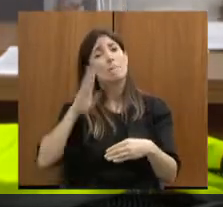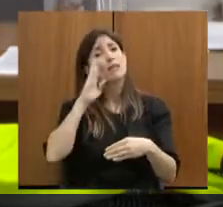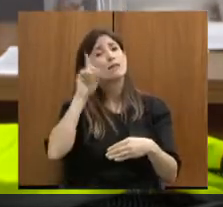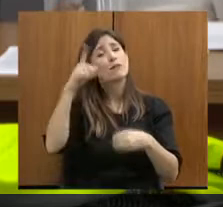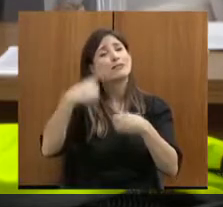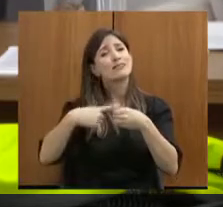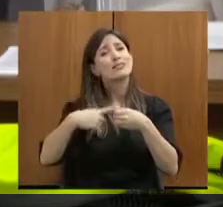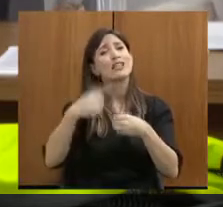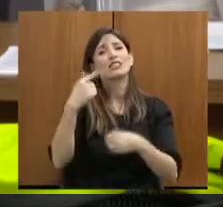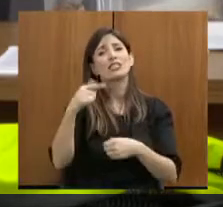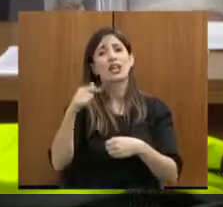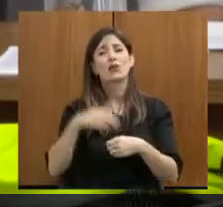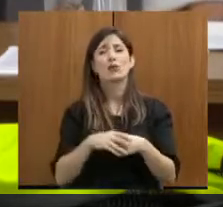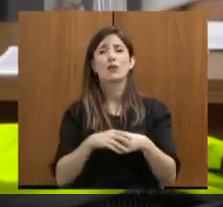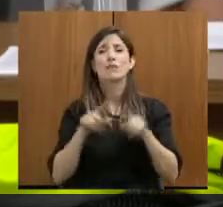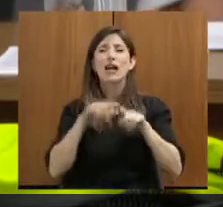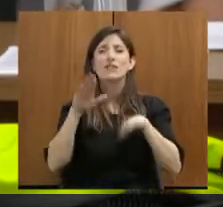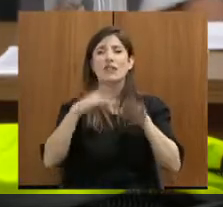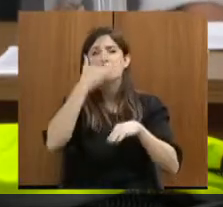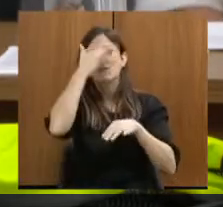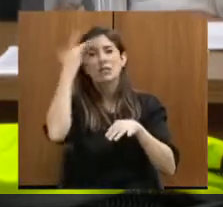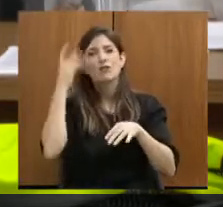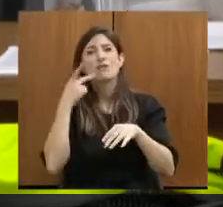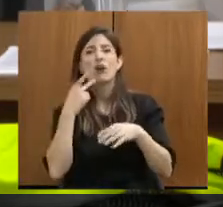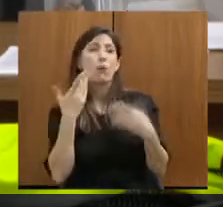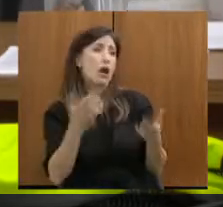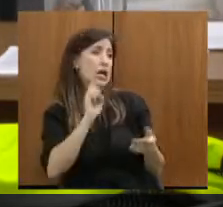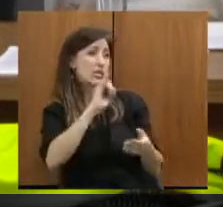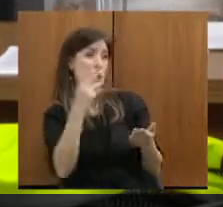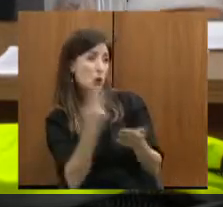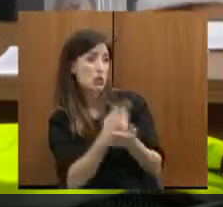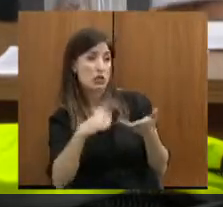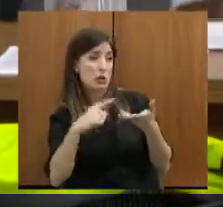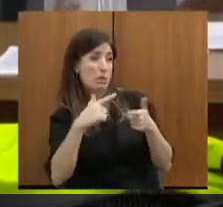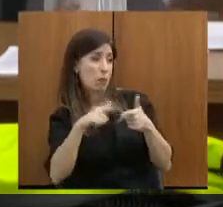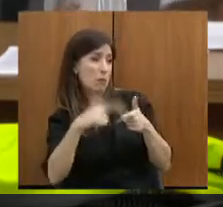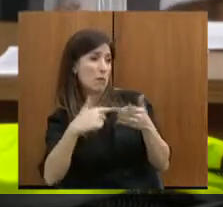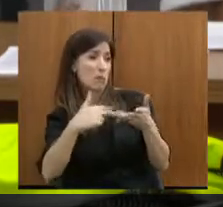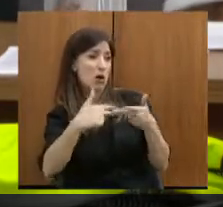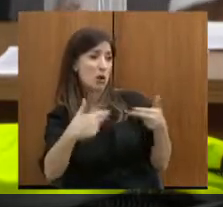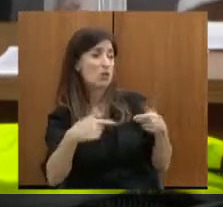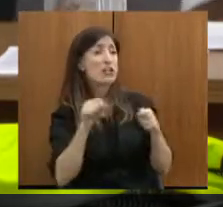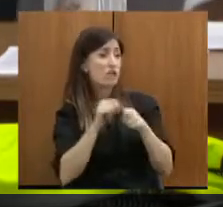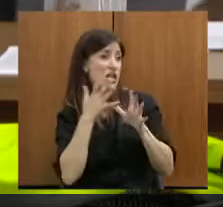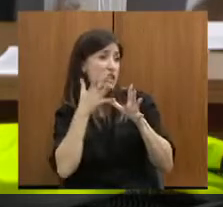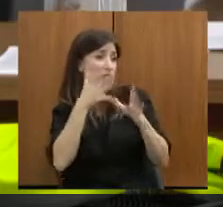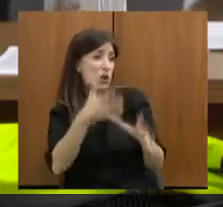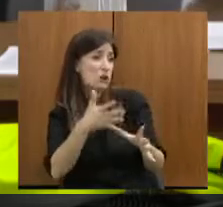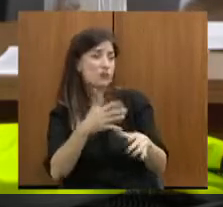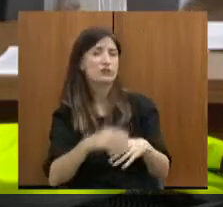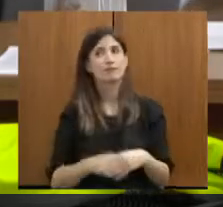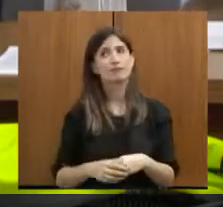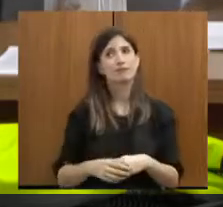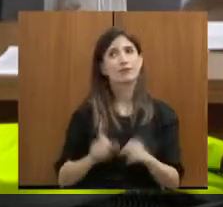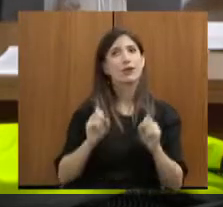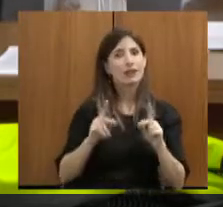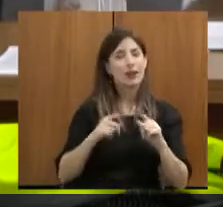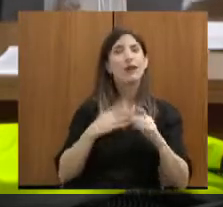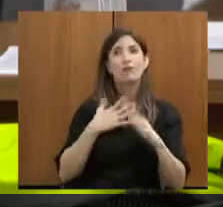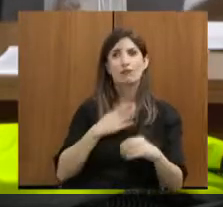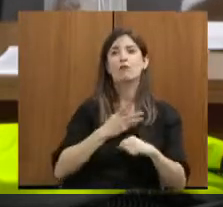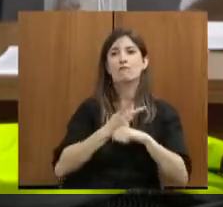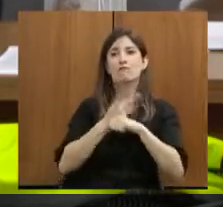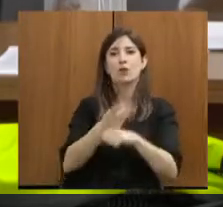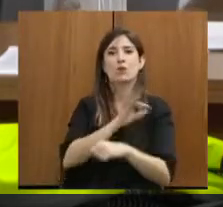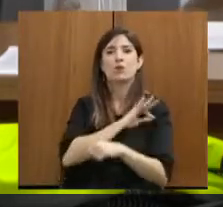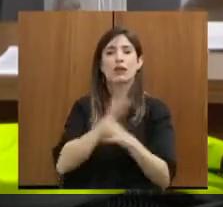ou você sofreu uma intolerância você vai lá e você vai denunciar Como que você denuncia e volta para casa